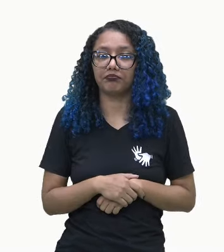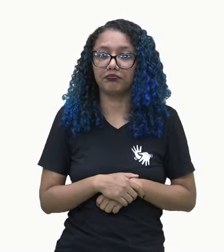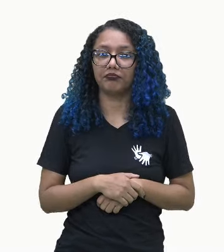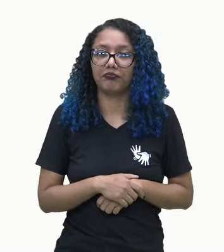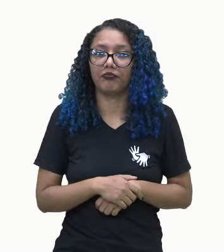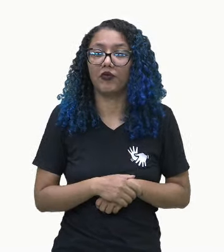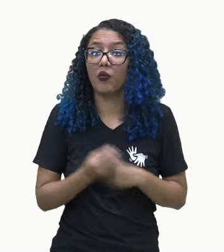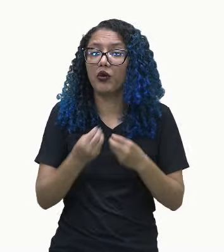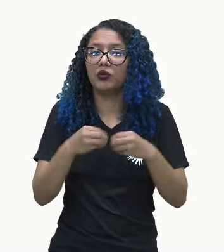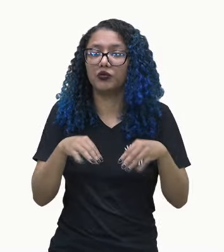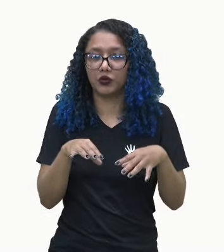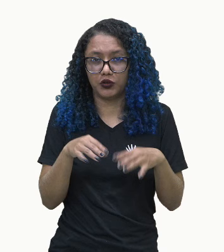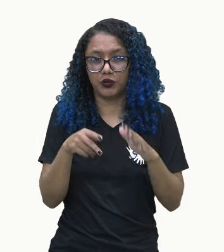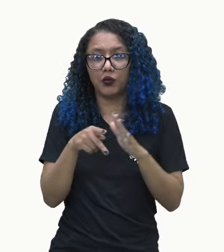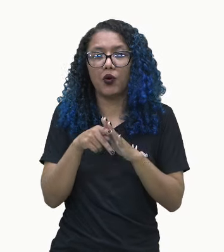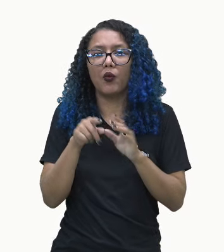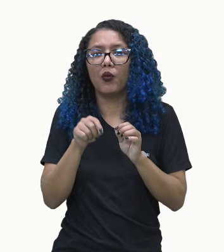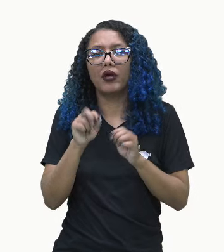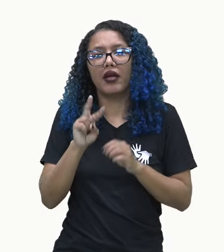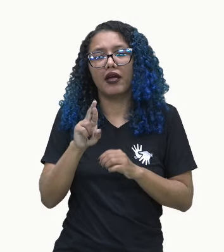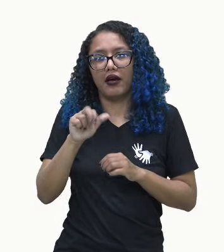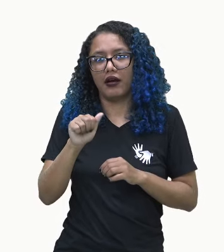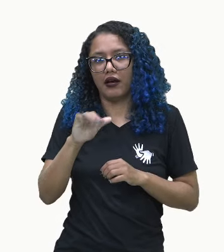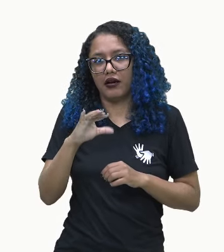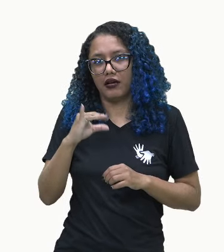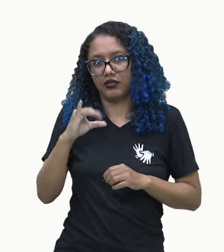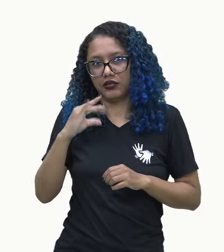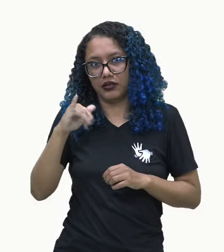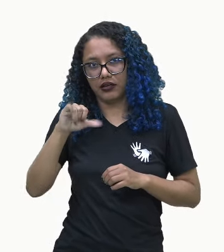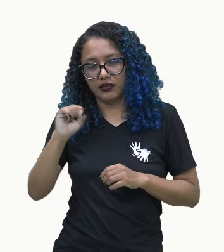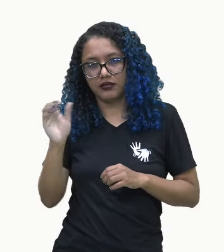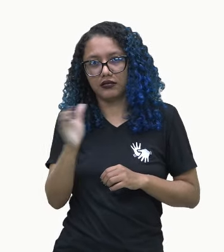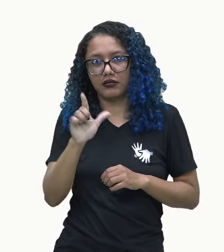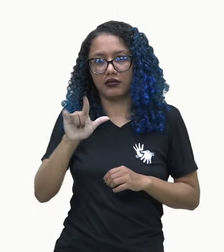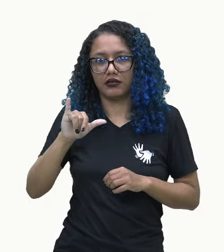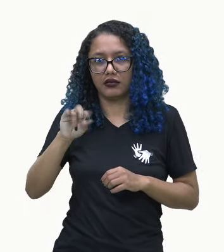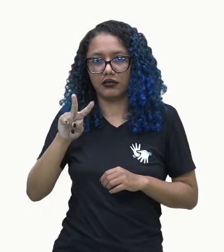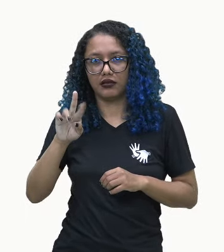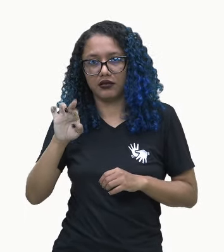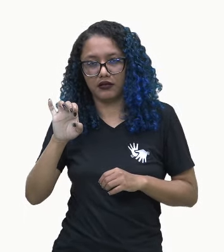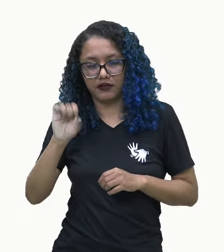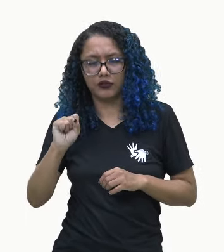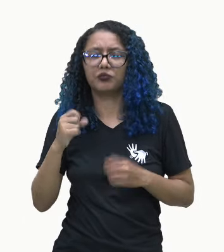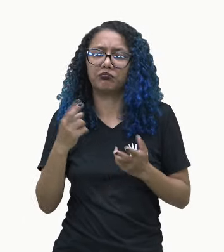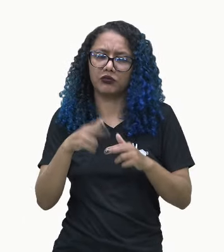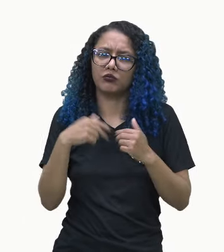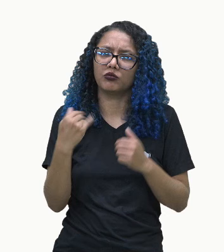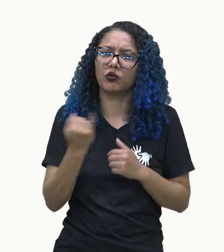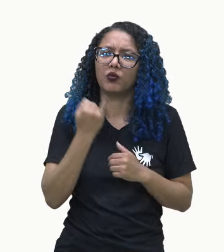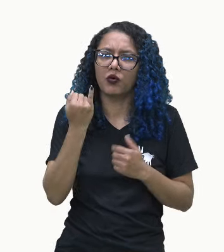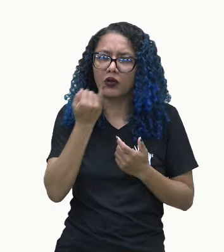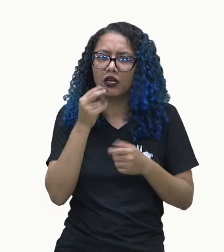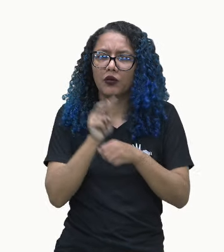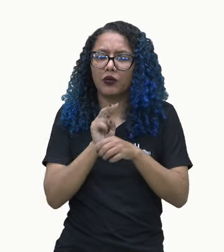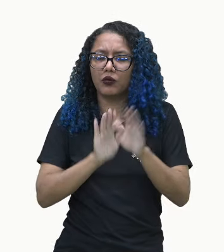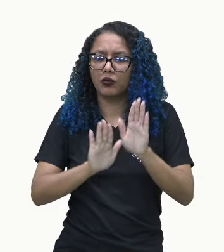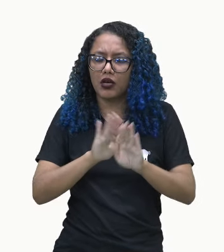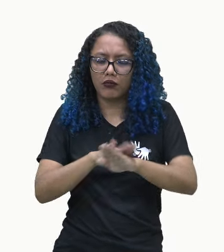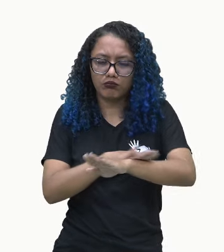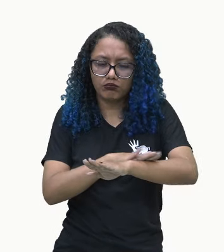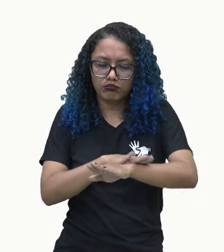danos que são causados pelos radicais livres, tá? Então, é importante para a manutenção da saúde dos tecidos.